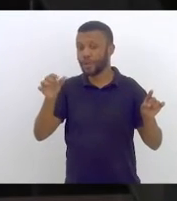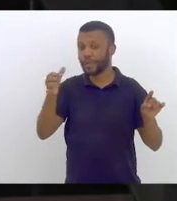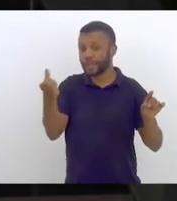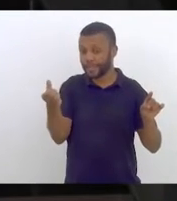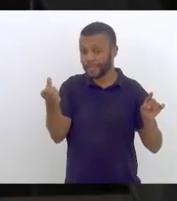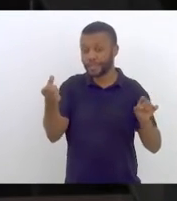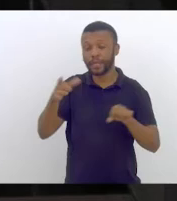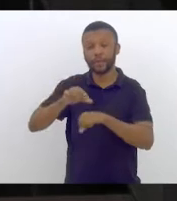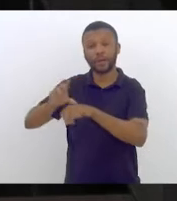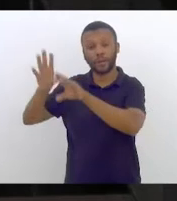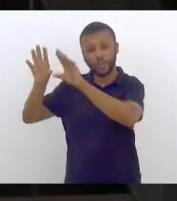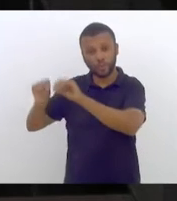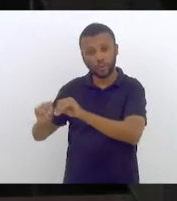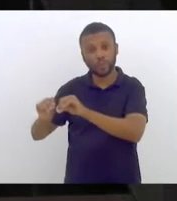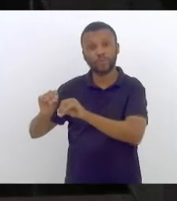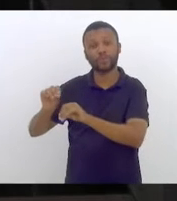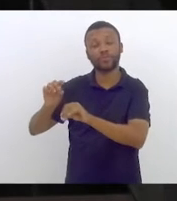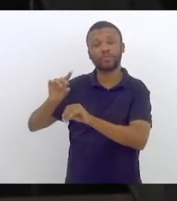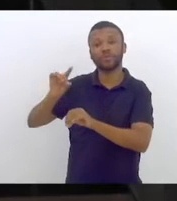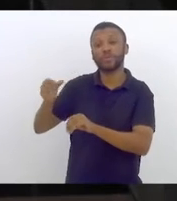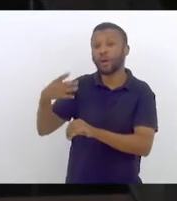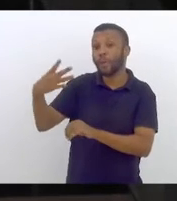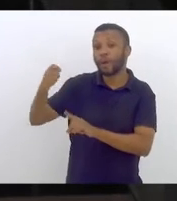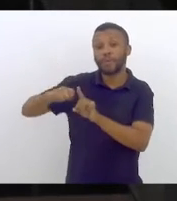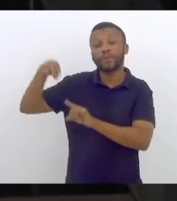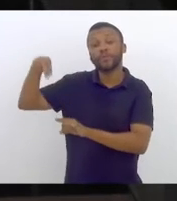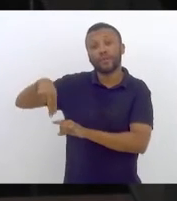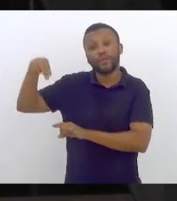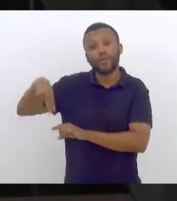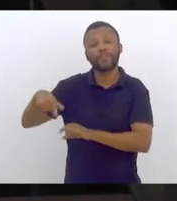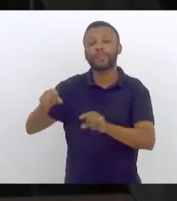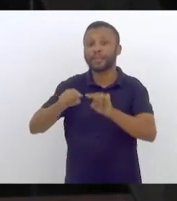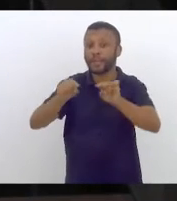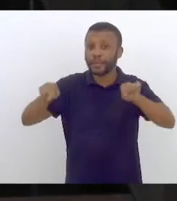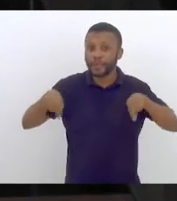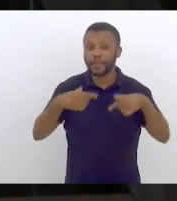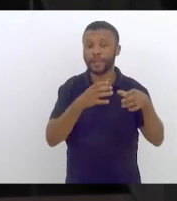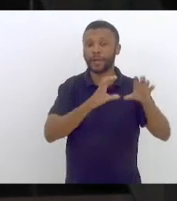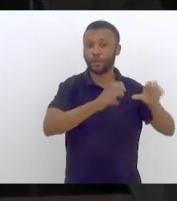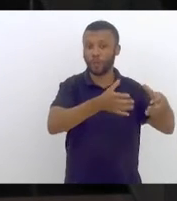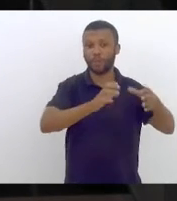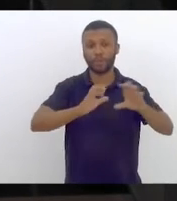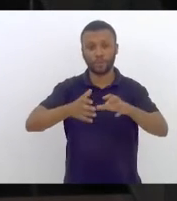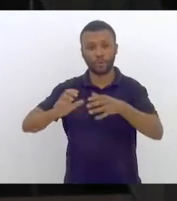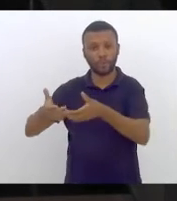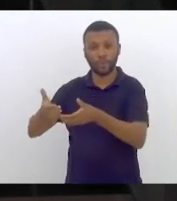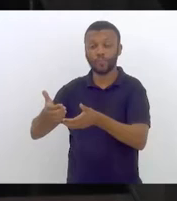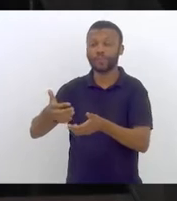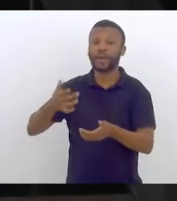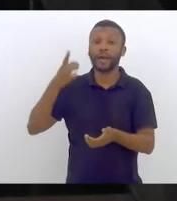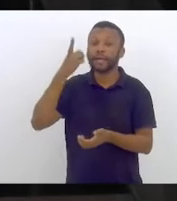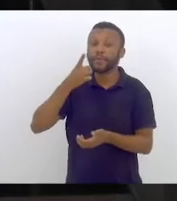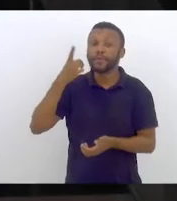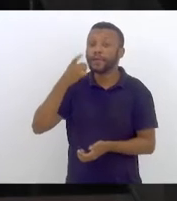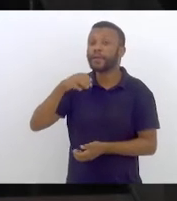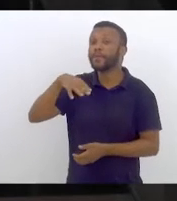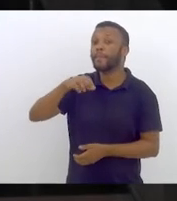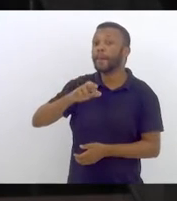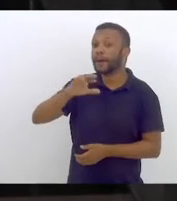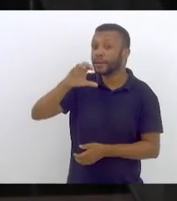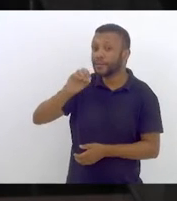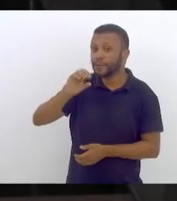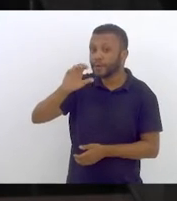das Comissões, 27 de outubro de 22, deputado Márcio Canella, presidente. Então, senhor presidente, está feita